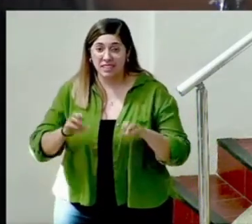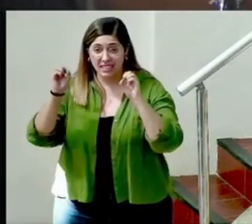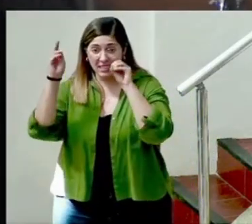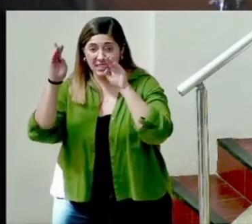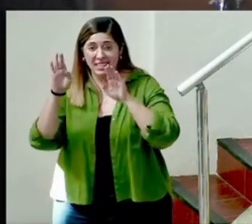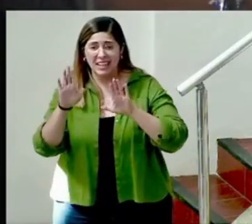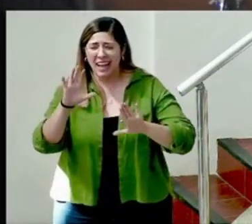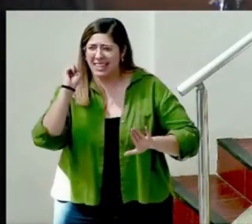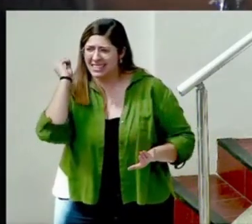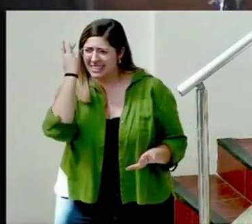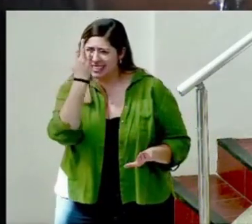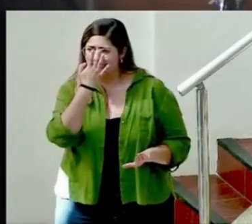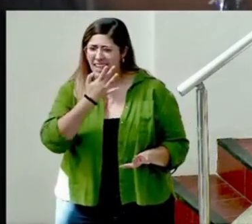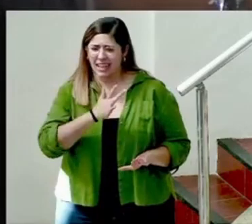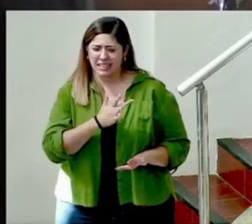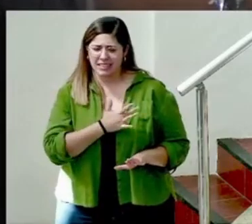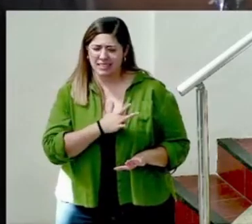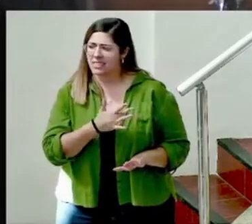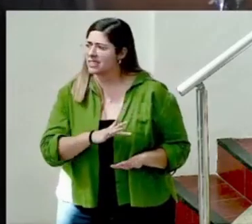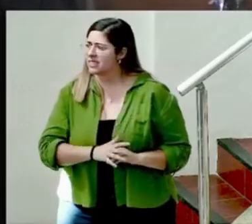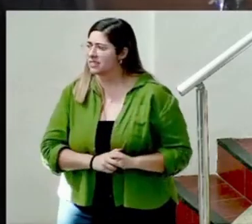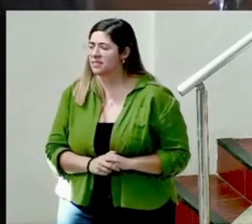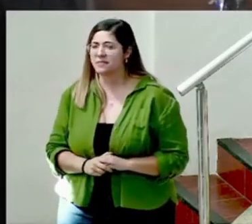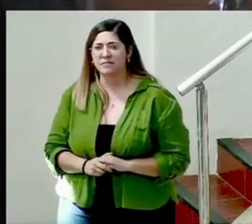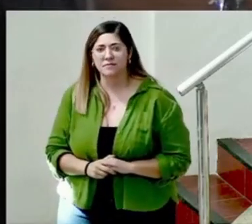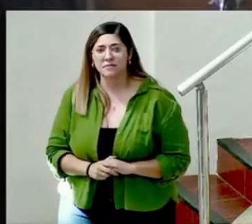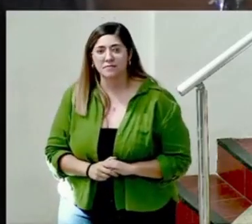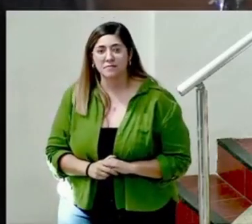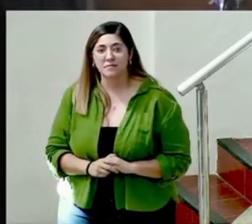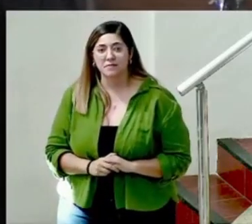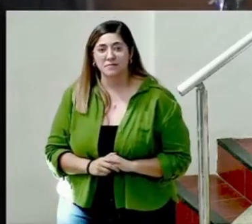imensa graça e misericórdia,